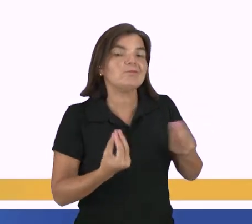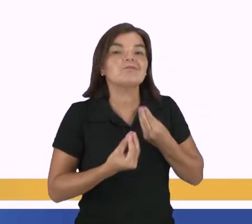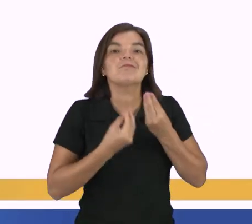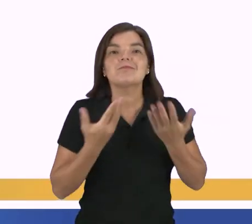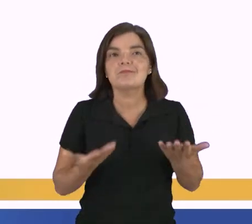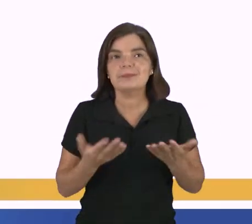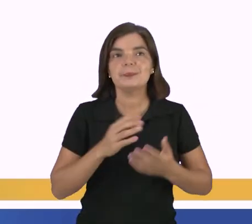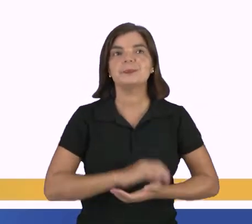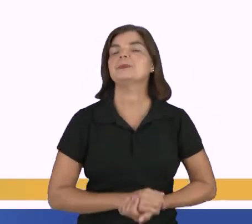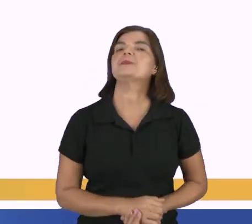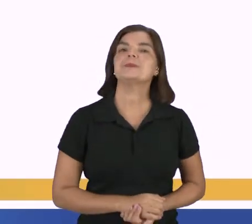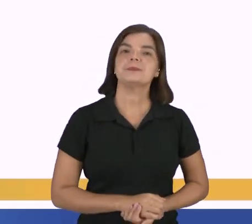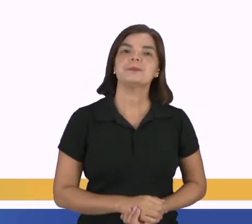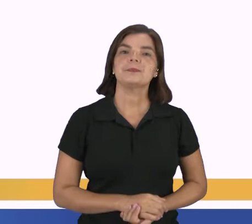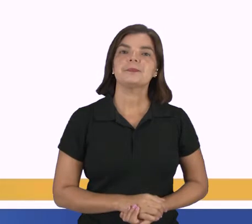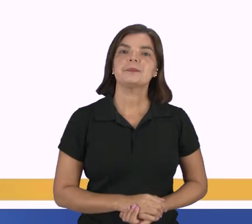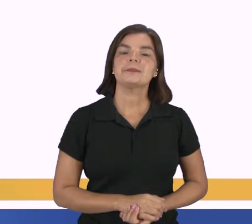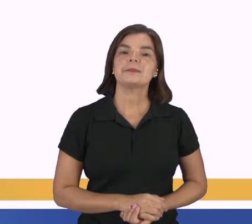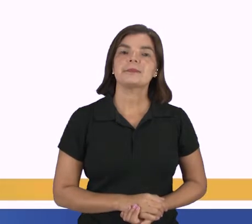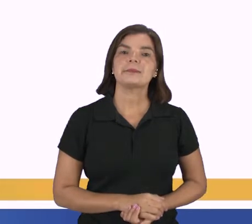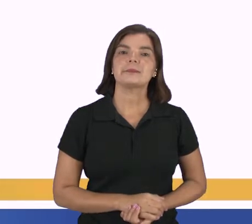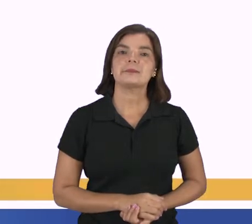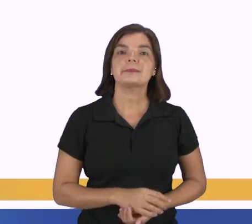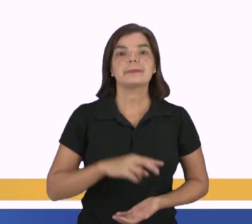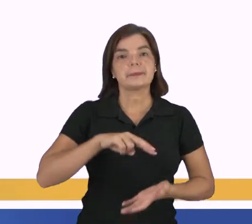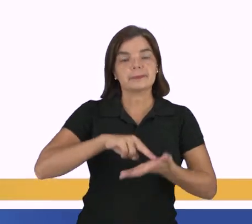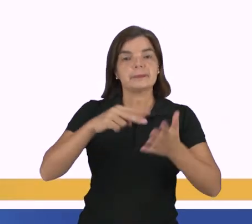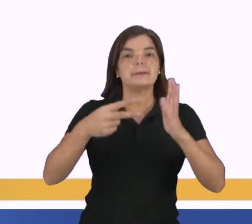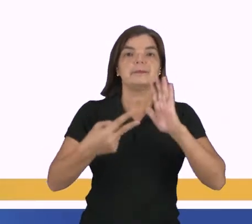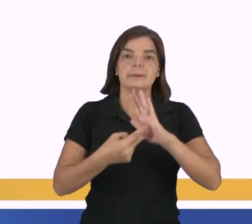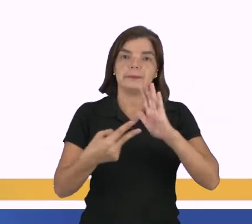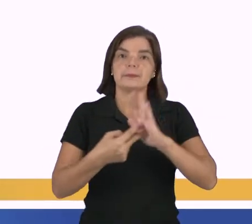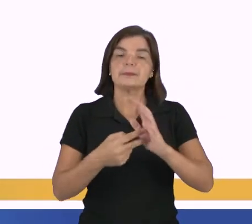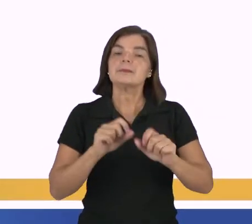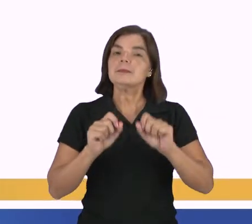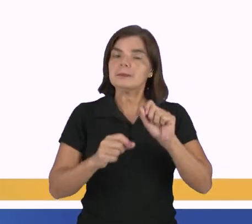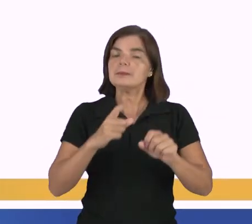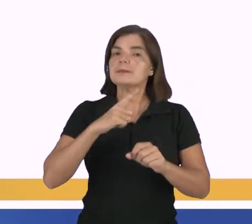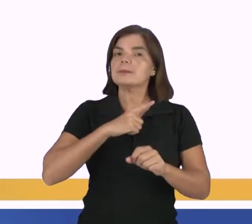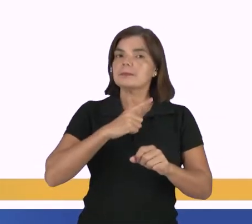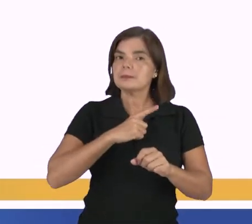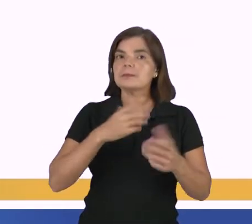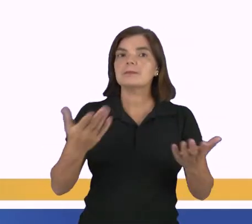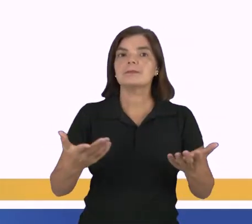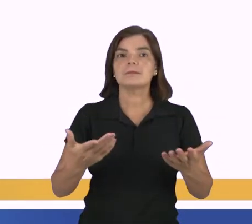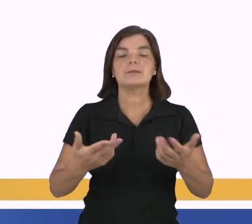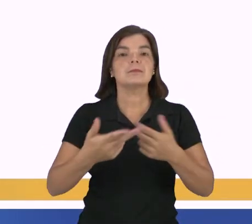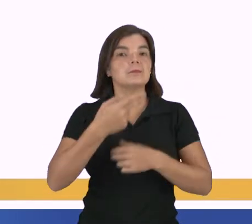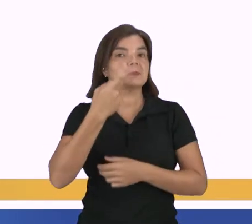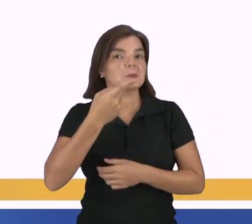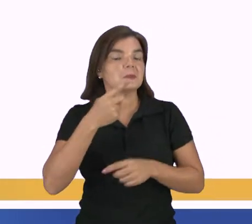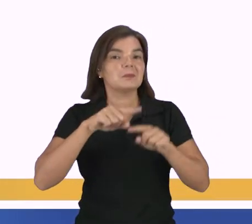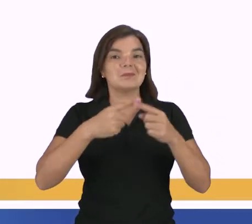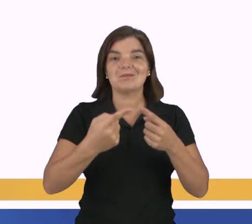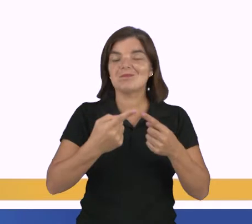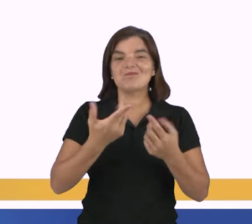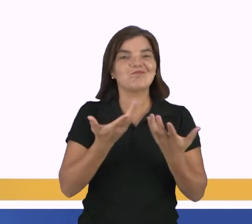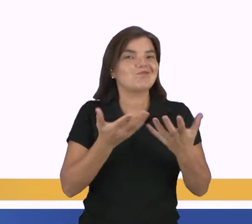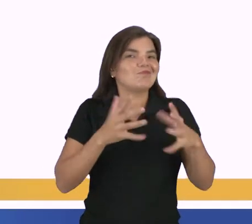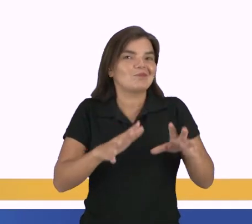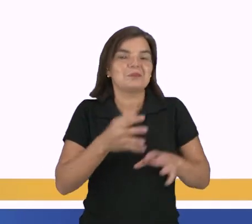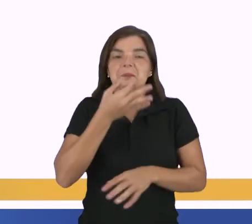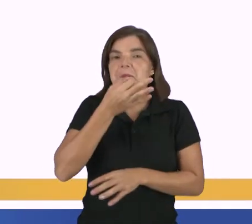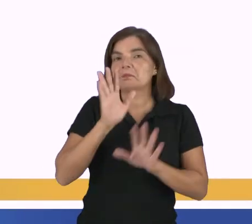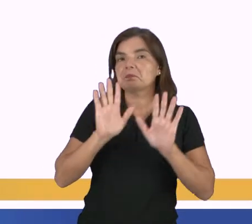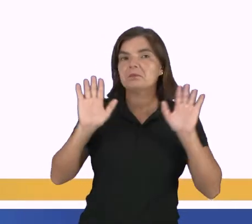comentar, reticências, né? Quer dizer que tenho algo a falar sobre isso, mas não quero opinar,